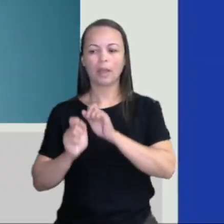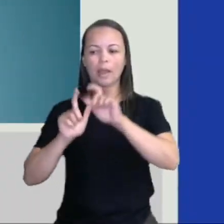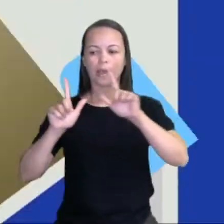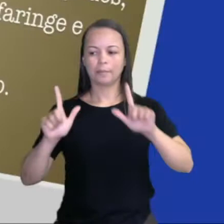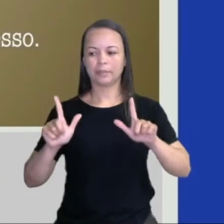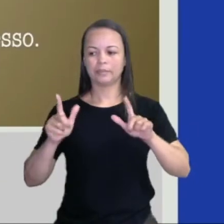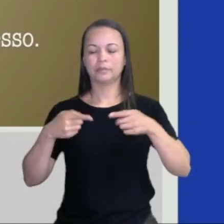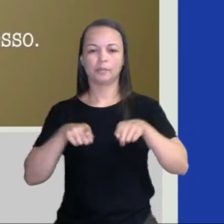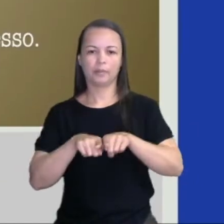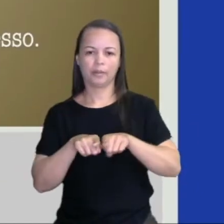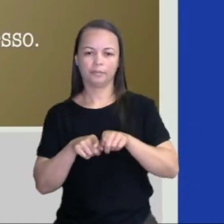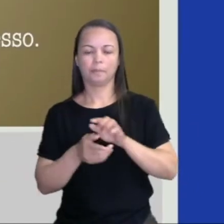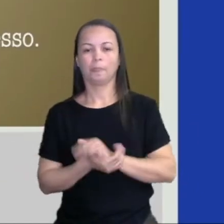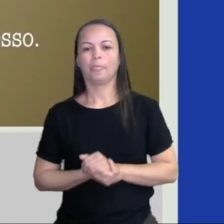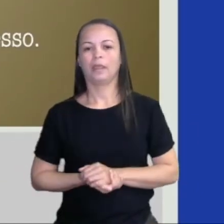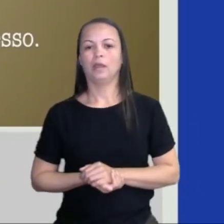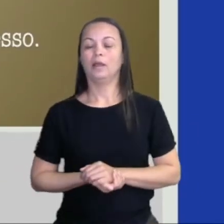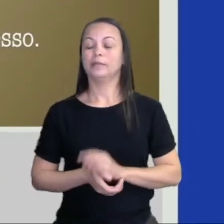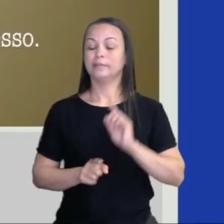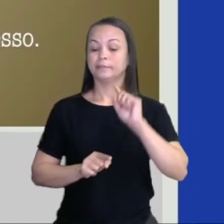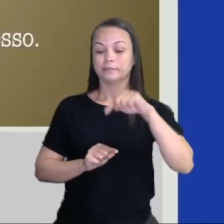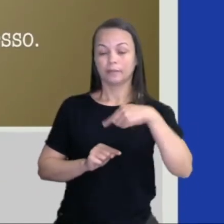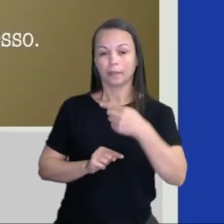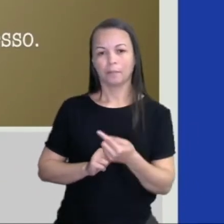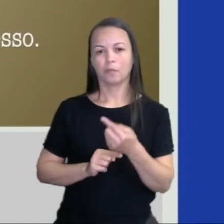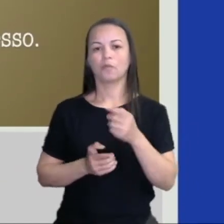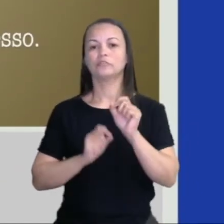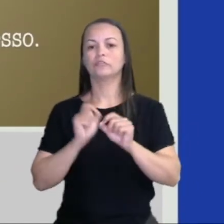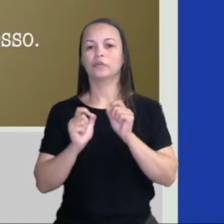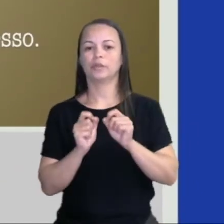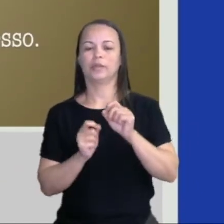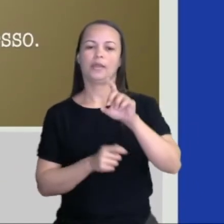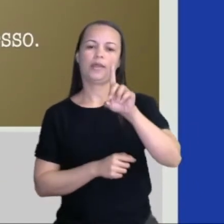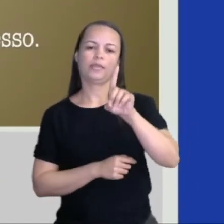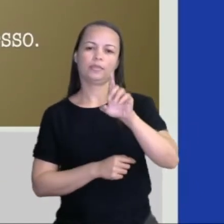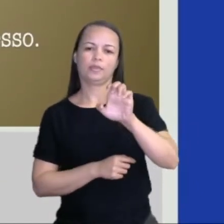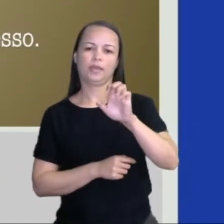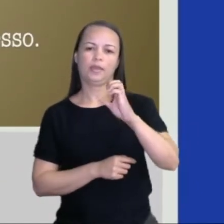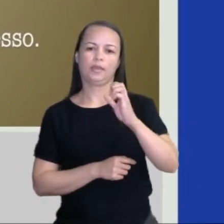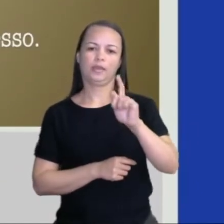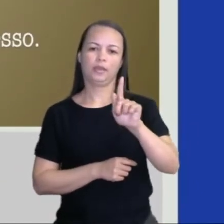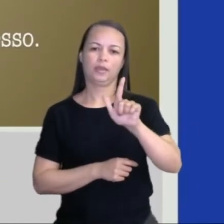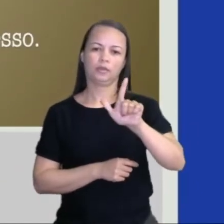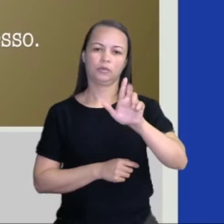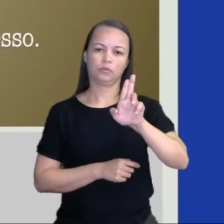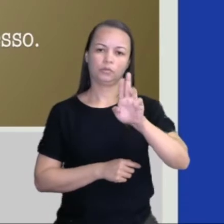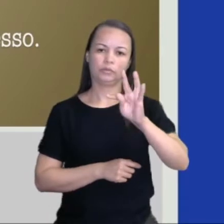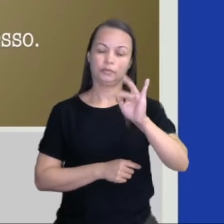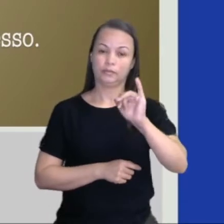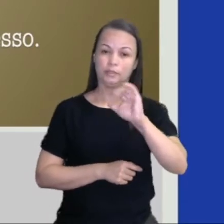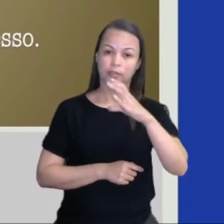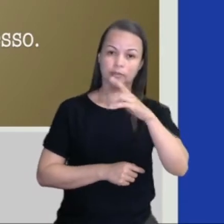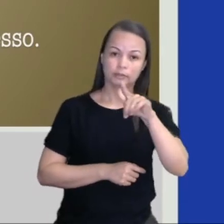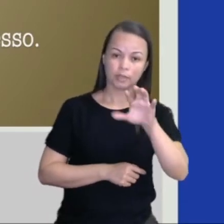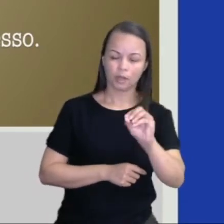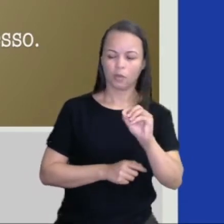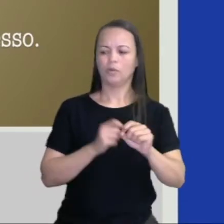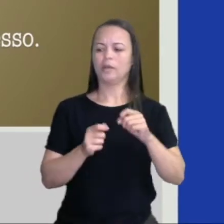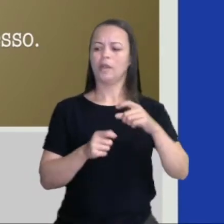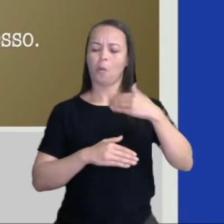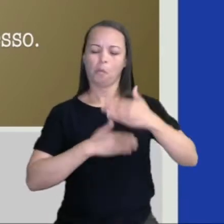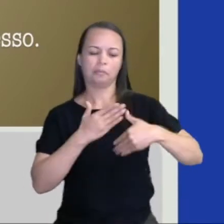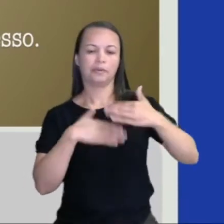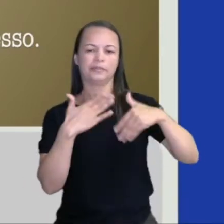gente justamente não perca tempo. E aí viria, depois desse outro momento, viria a deglutição, que é um processo, né, que conduz